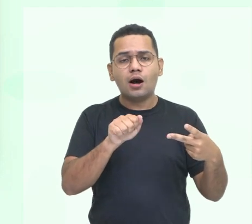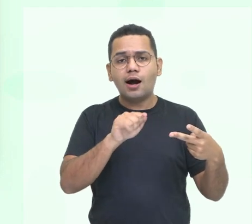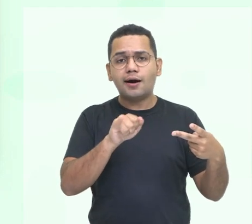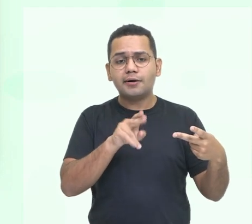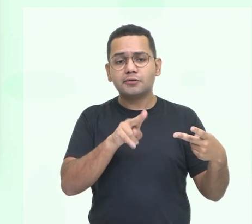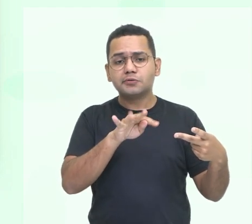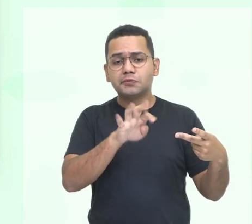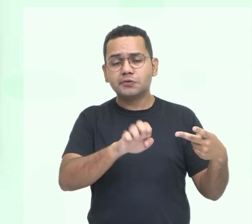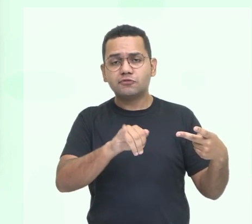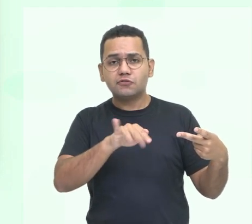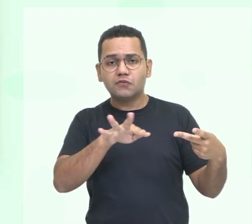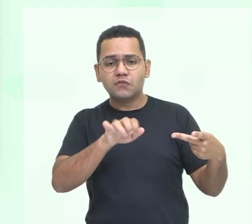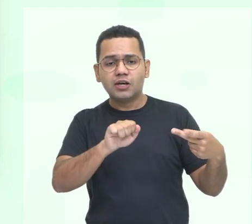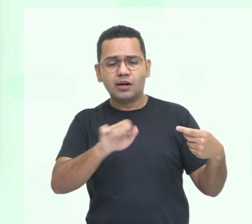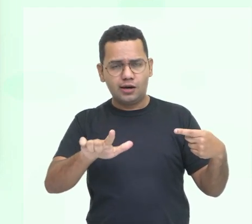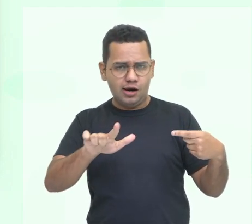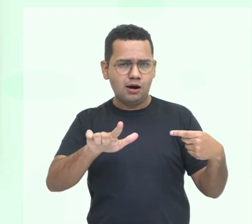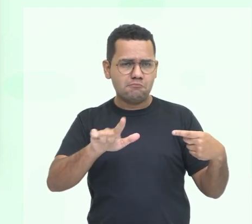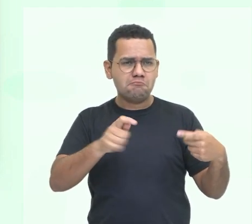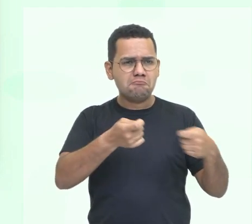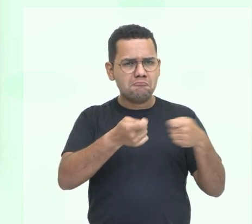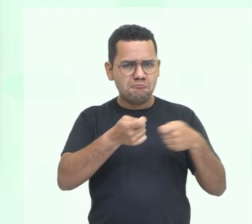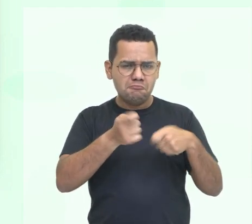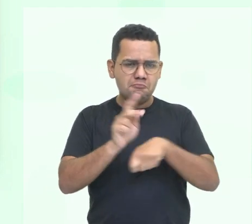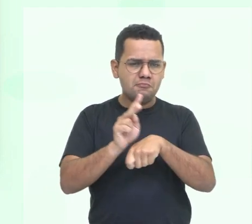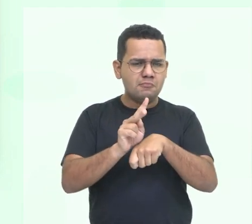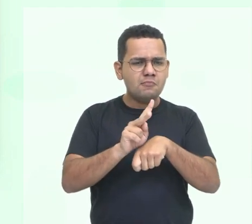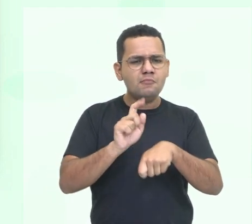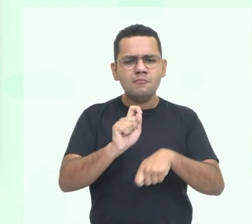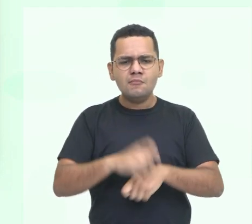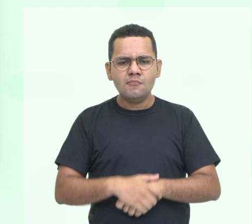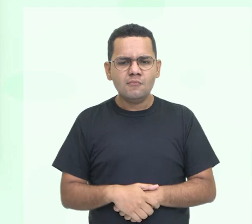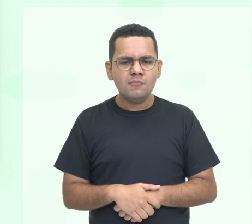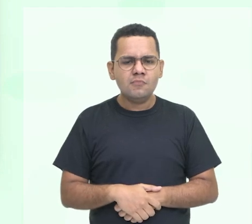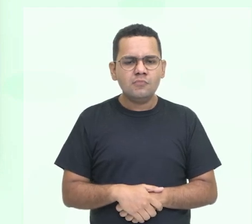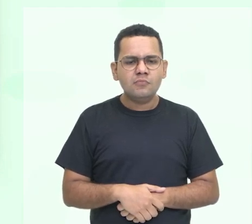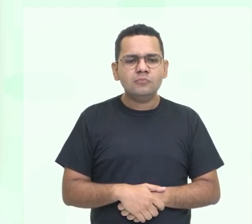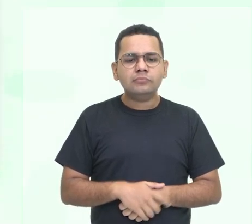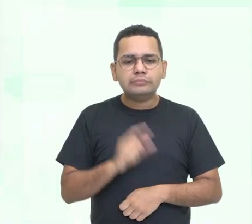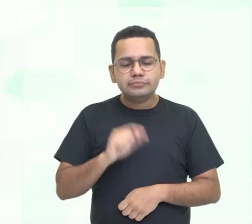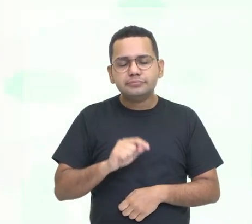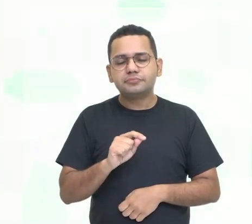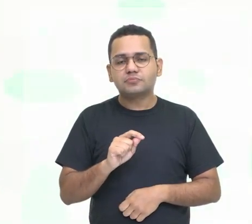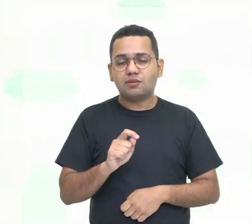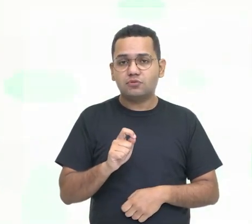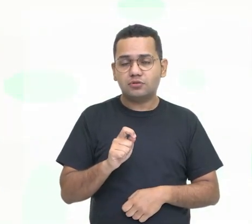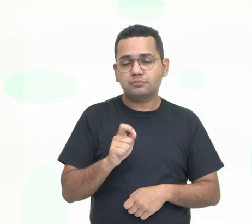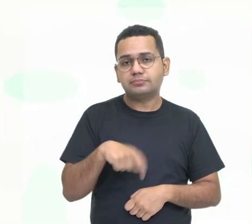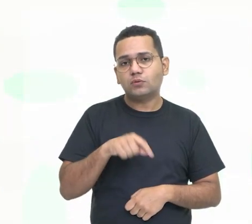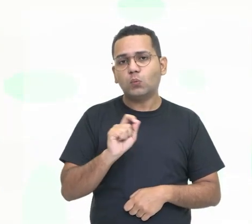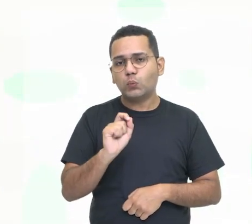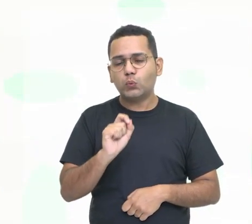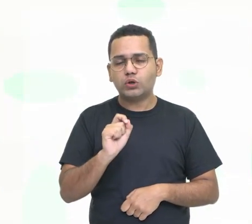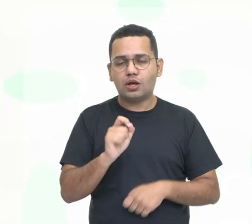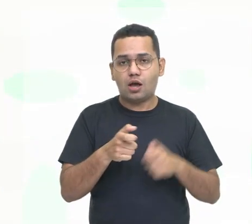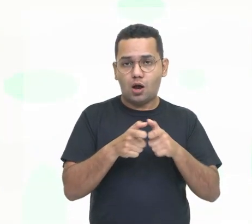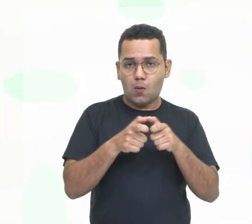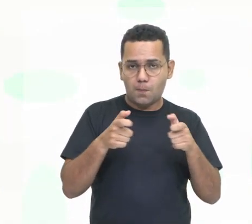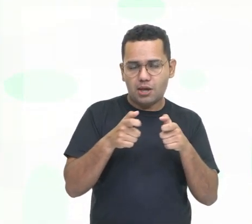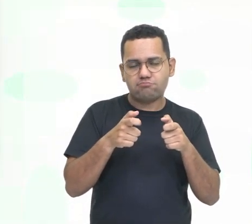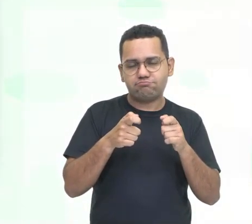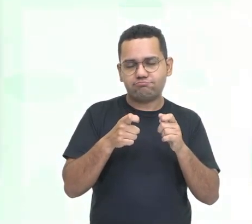conter a crise, incluindo cortes nos gastos públicos e o aumento dos impostos. Né? Dentro